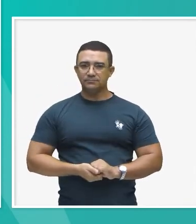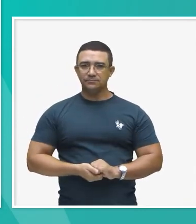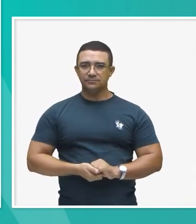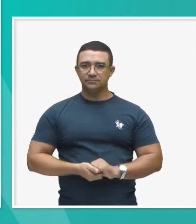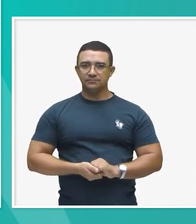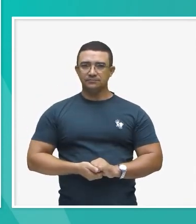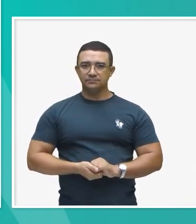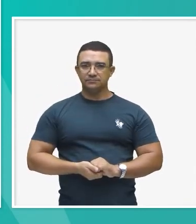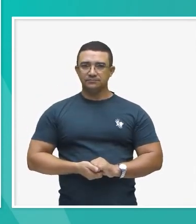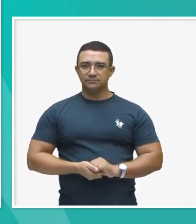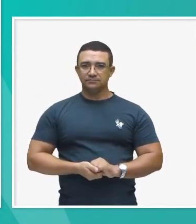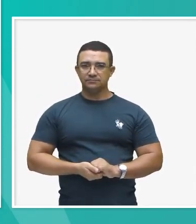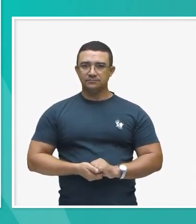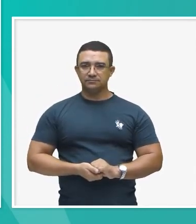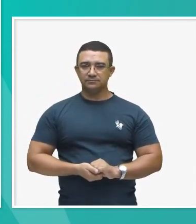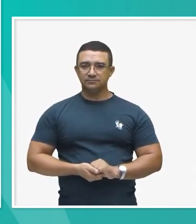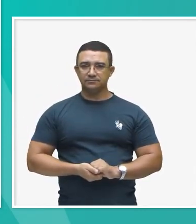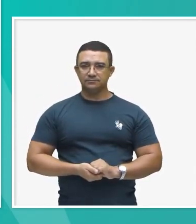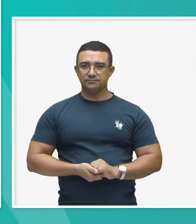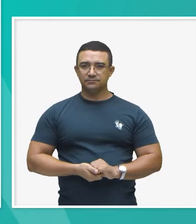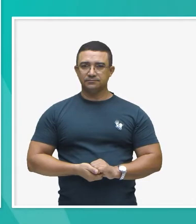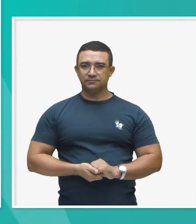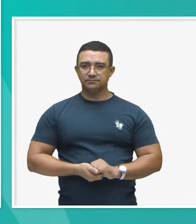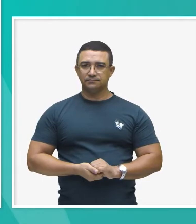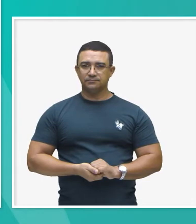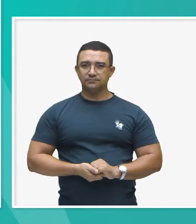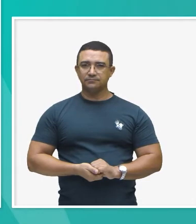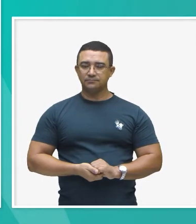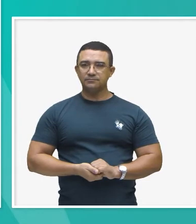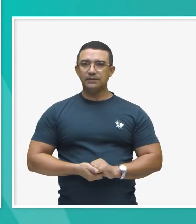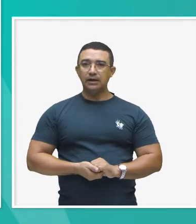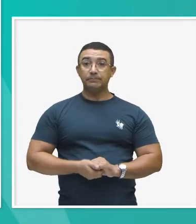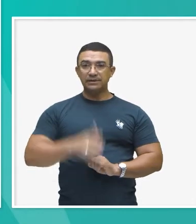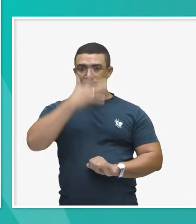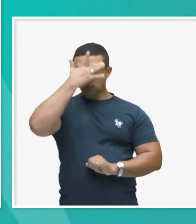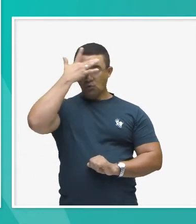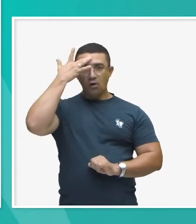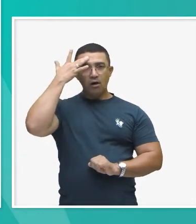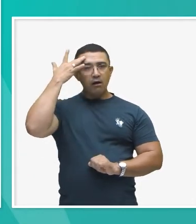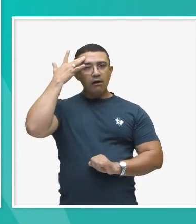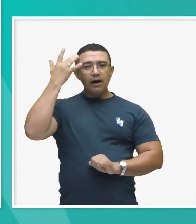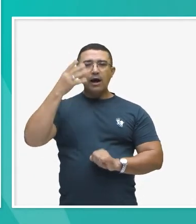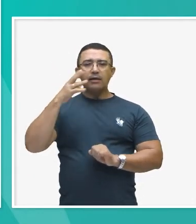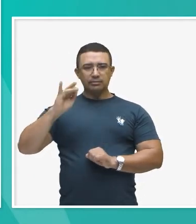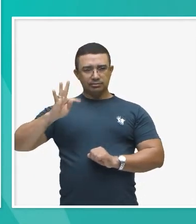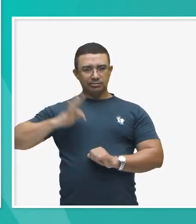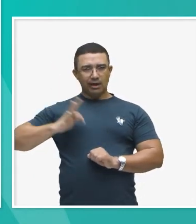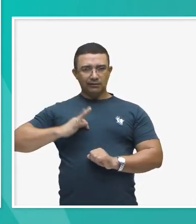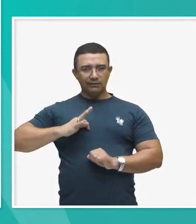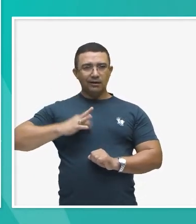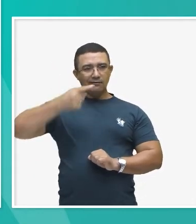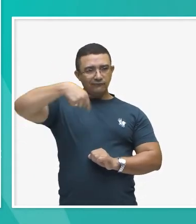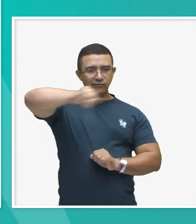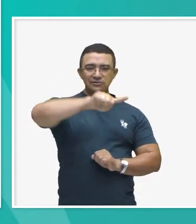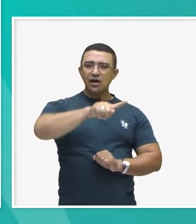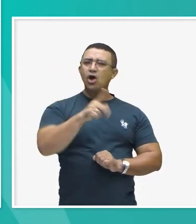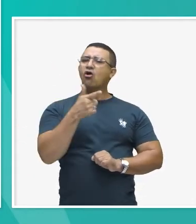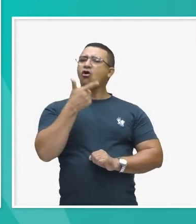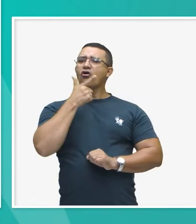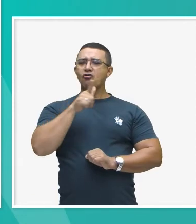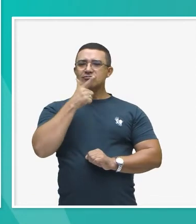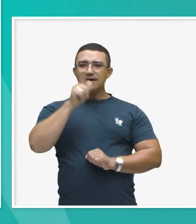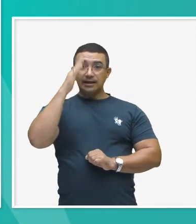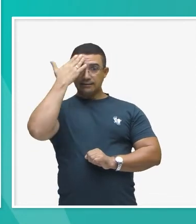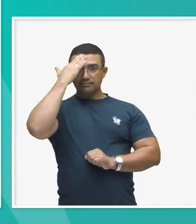reading material before digging into details, né? Então ela permite que você consiga tirar muita